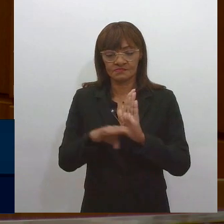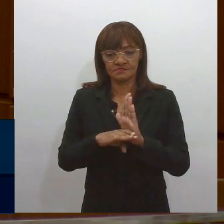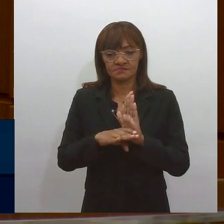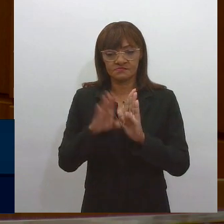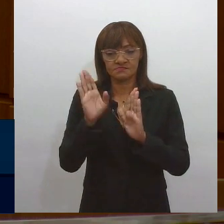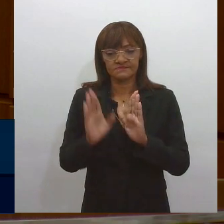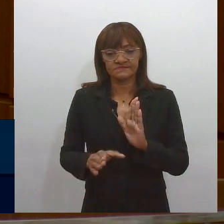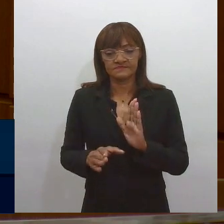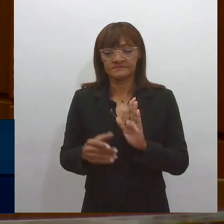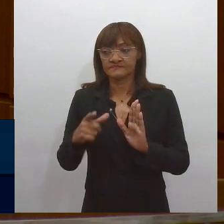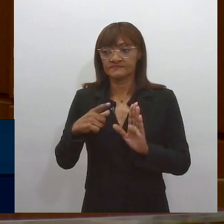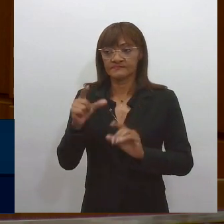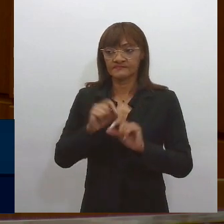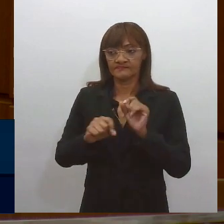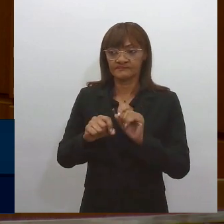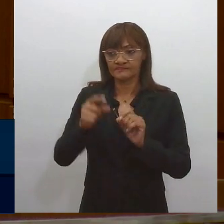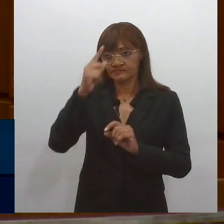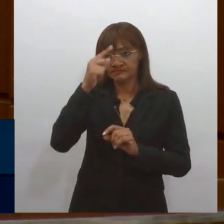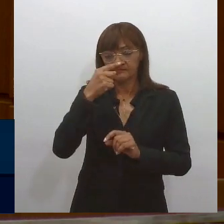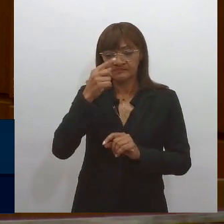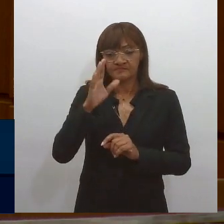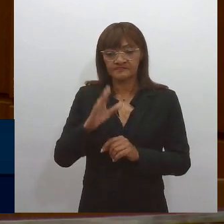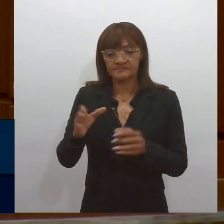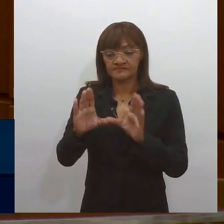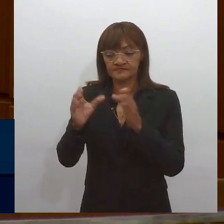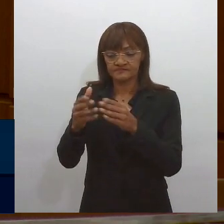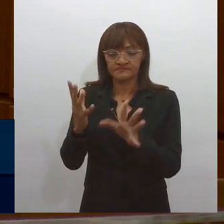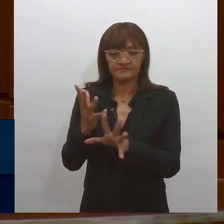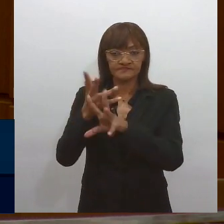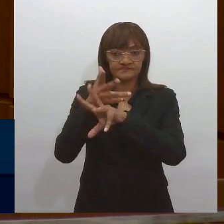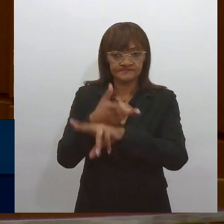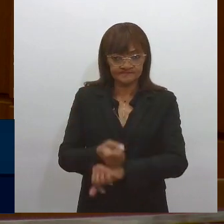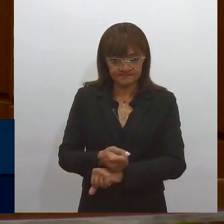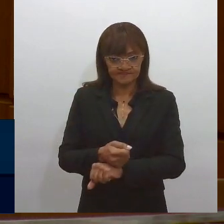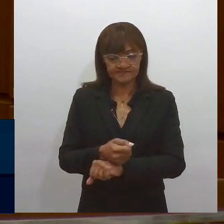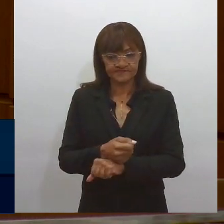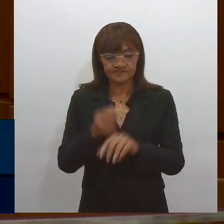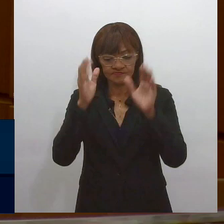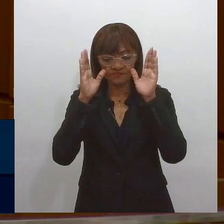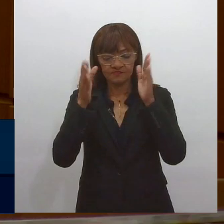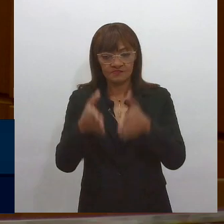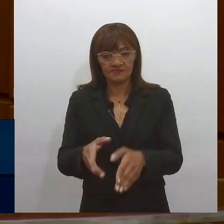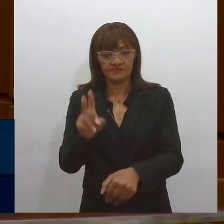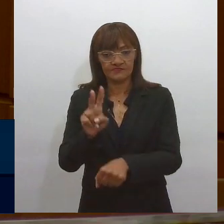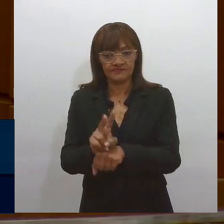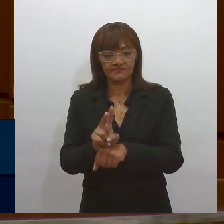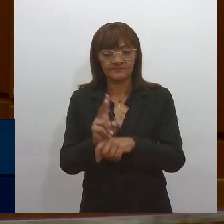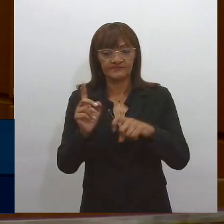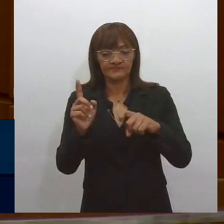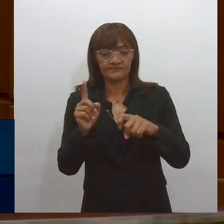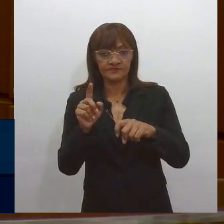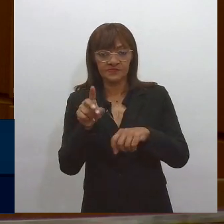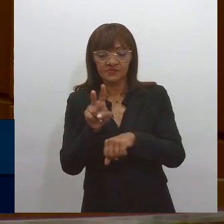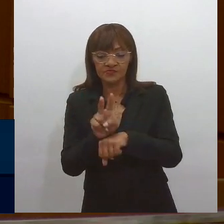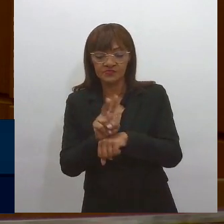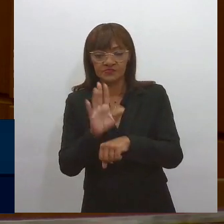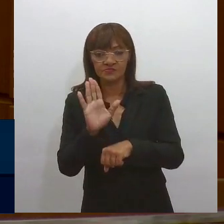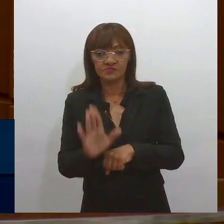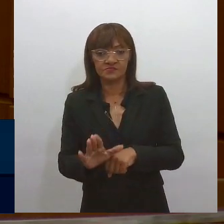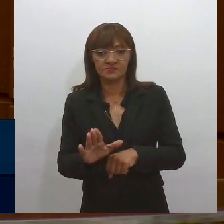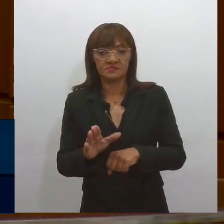equipe multidisciplinar focando em cuidados médicos e de orientação nutricional Os encontros semanais do